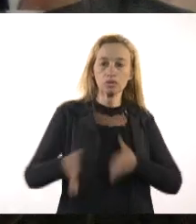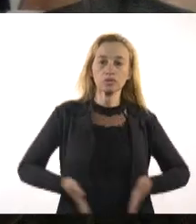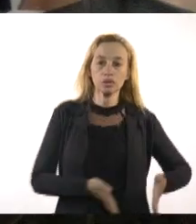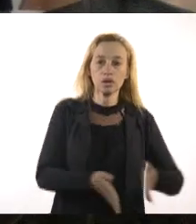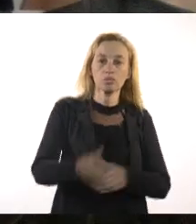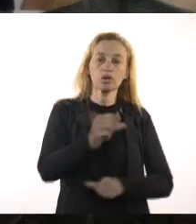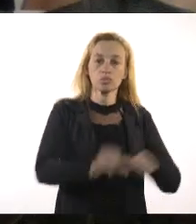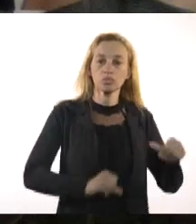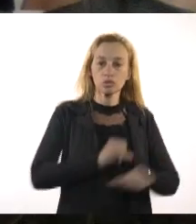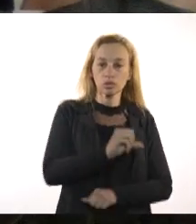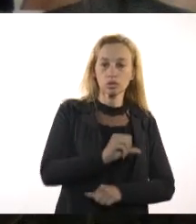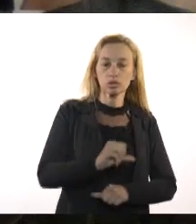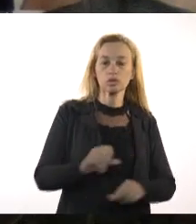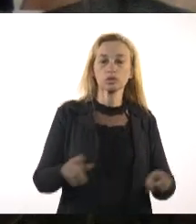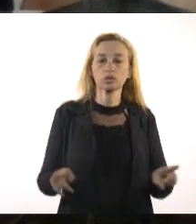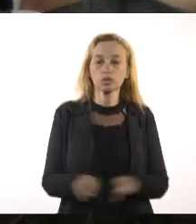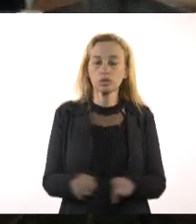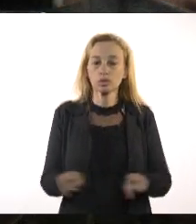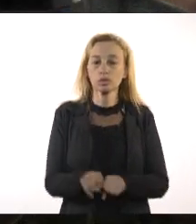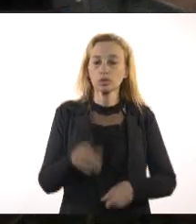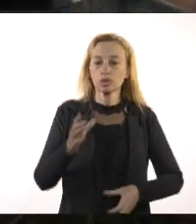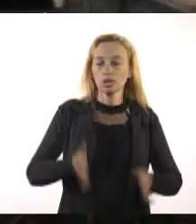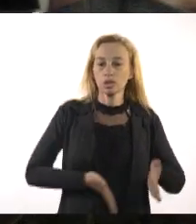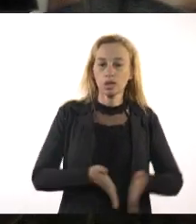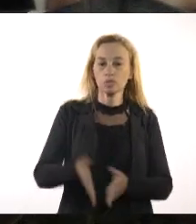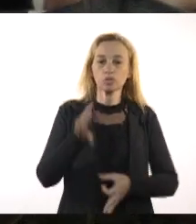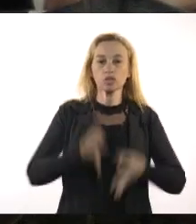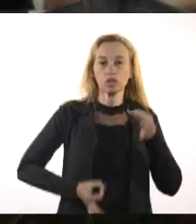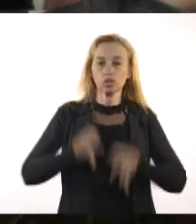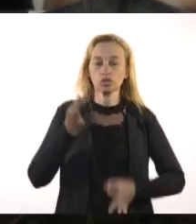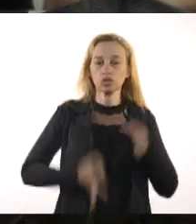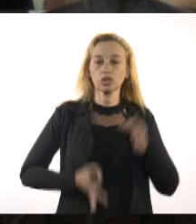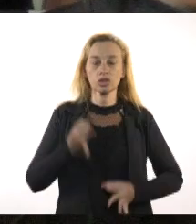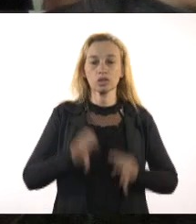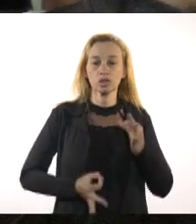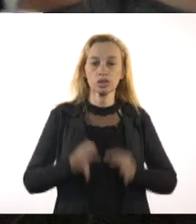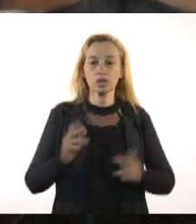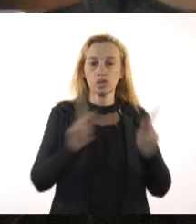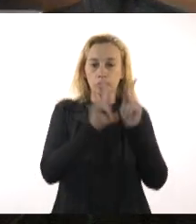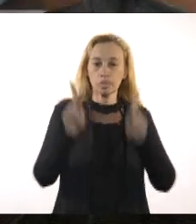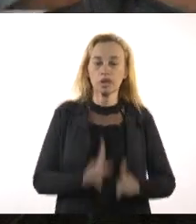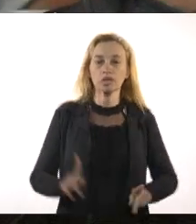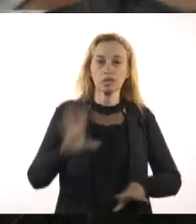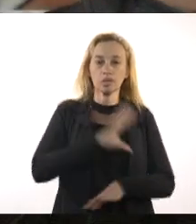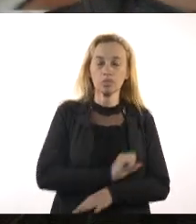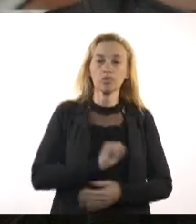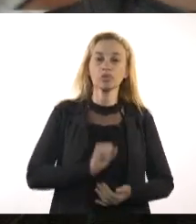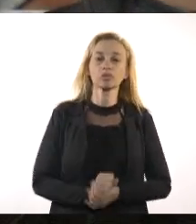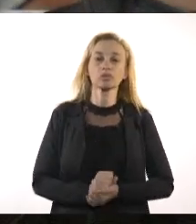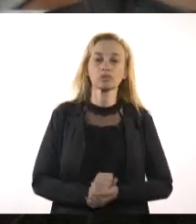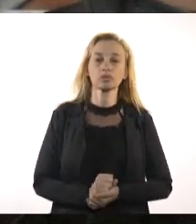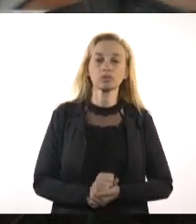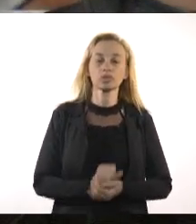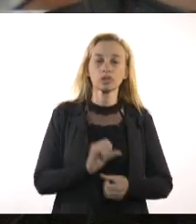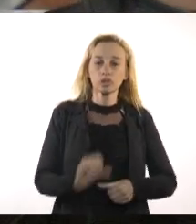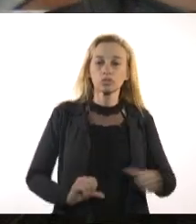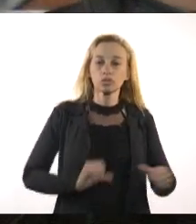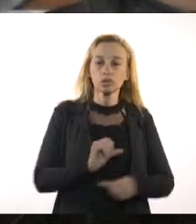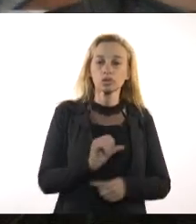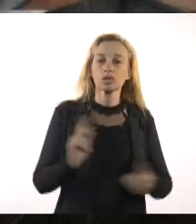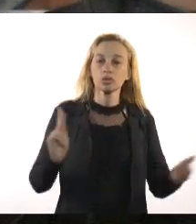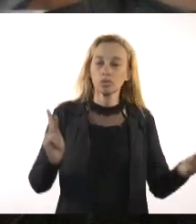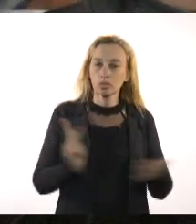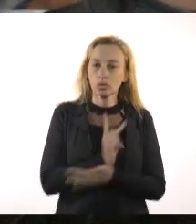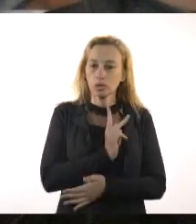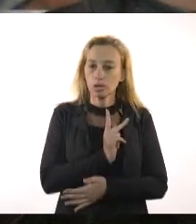mudanças, trilhando os caminhos da justiça, solidariedade e paz e do amor fraterno, para que as mudanças aconteçam